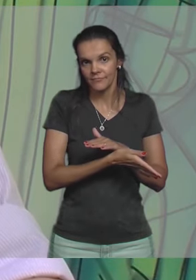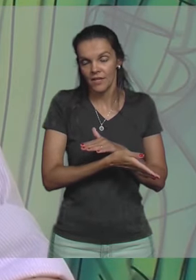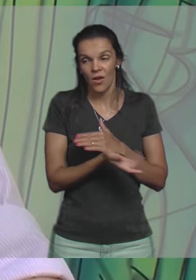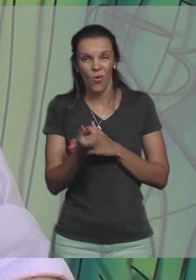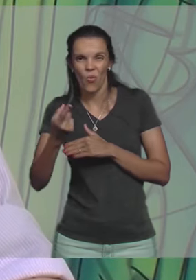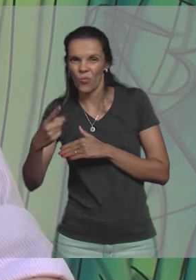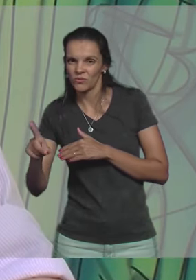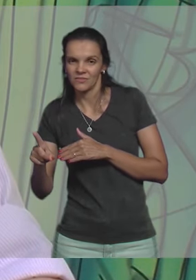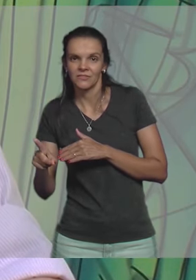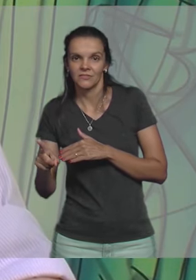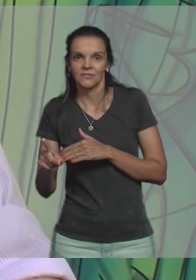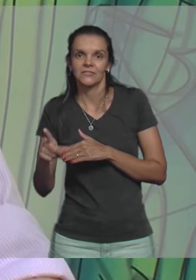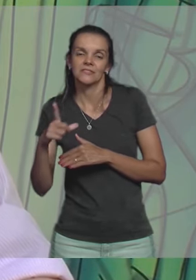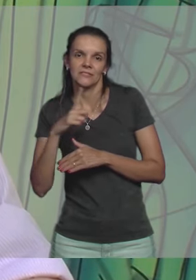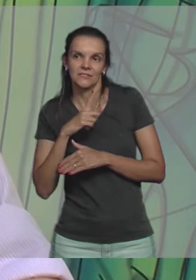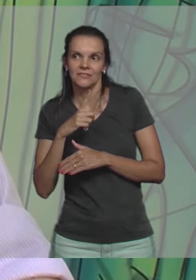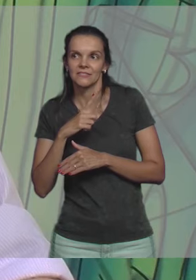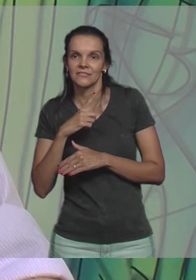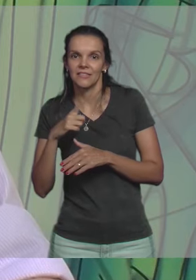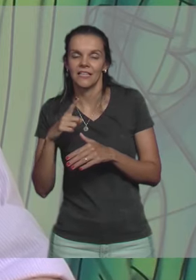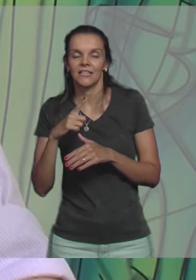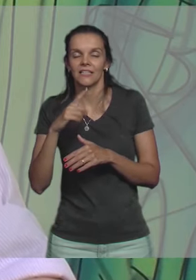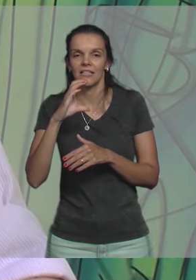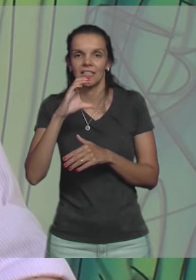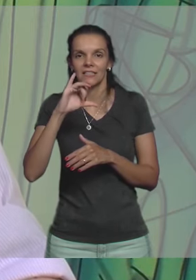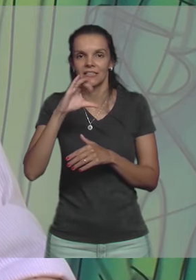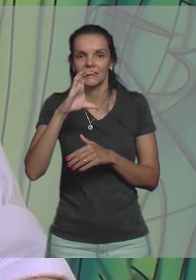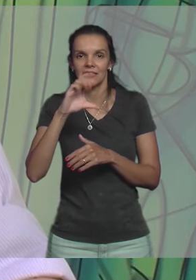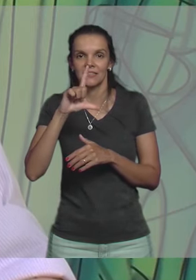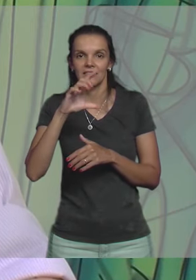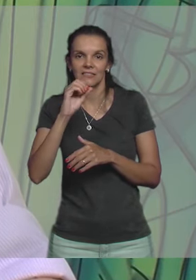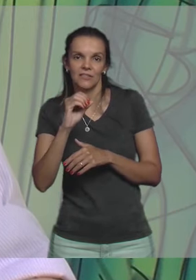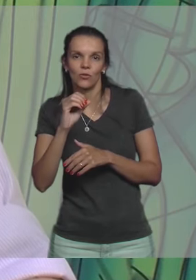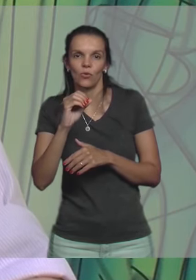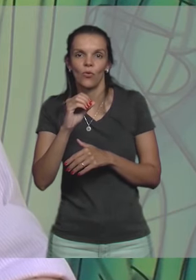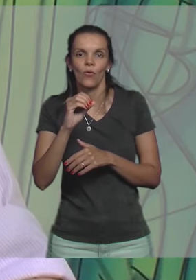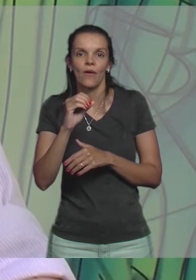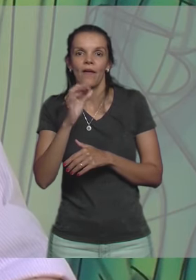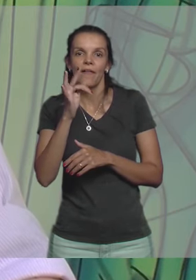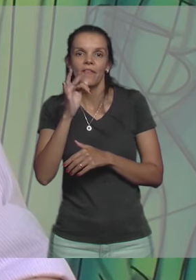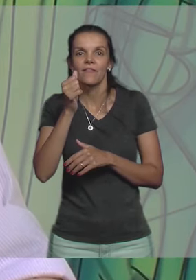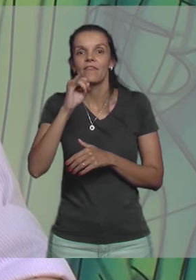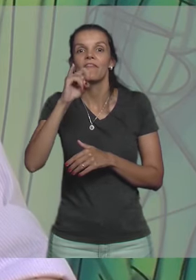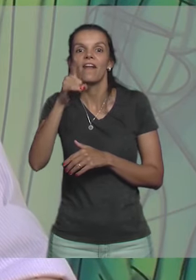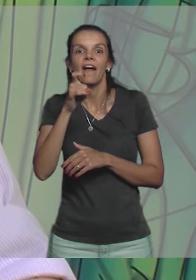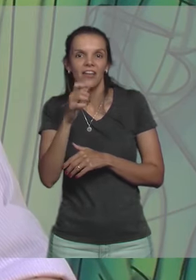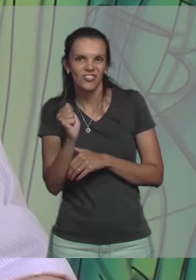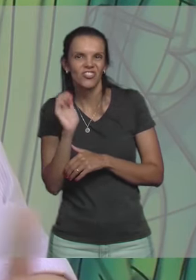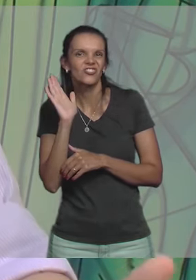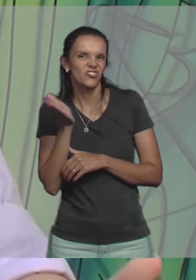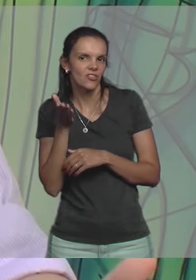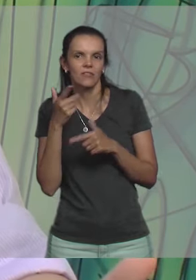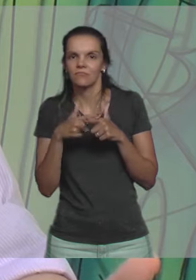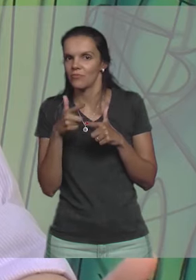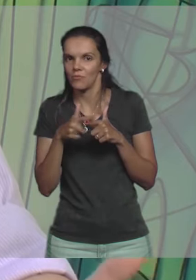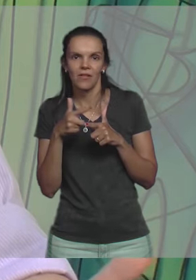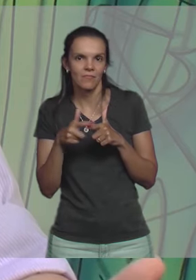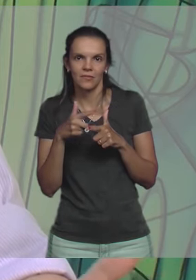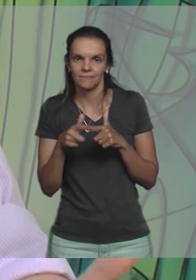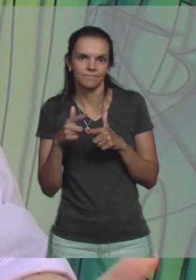outras áreas têm surgido ciclovias ou ciclofaixas já com um certo problema operacional. Eu não posso colocar